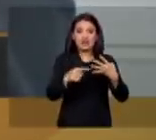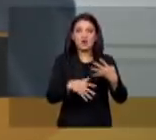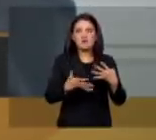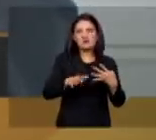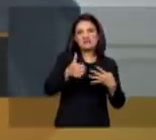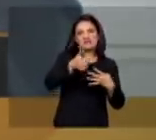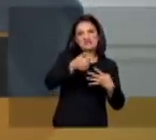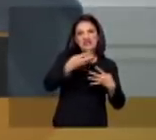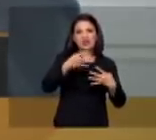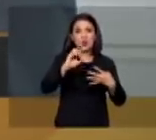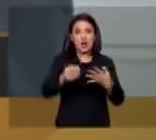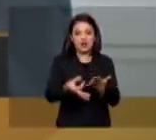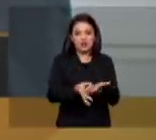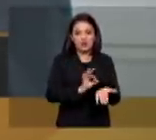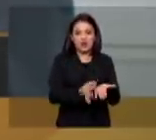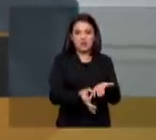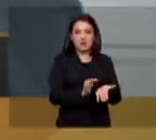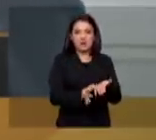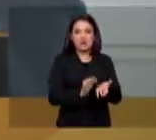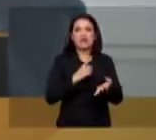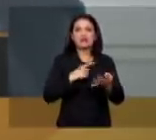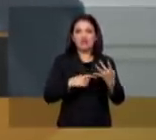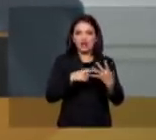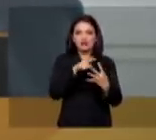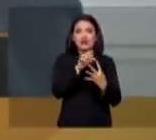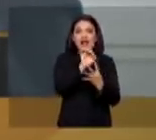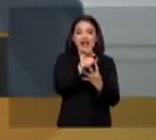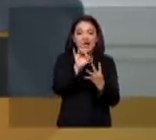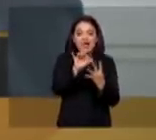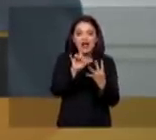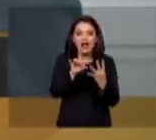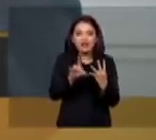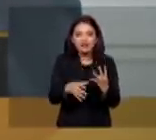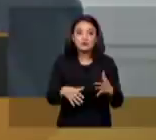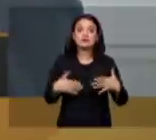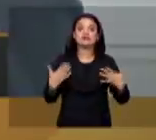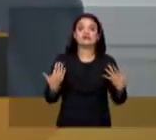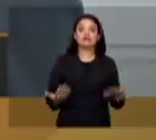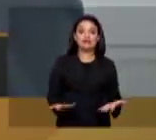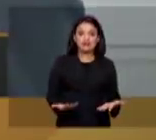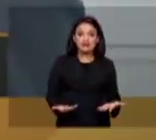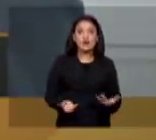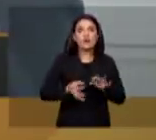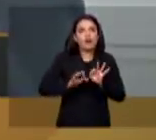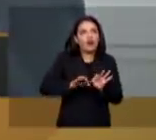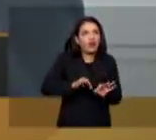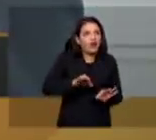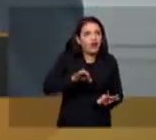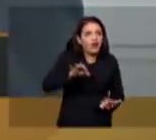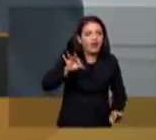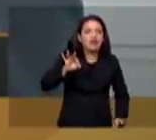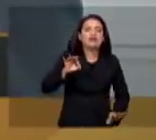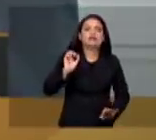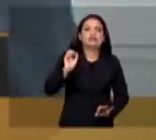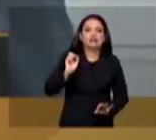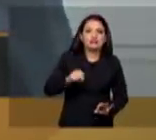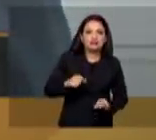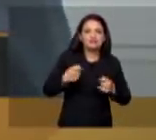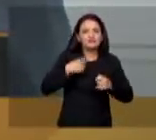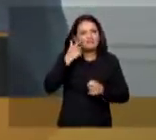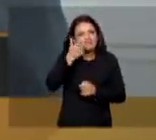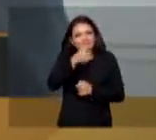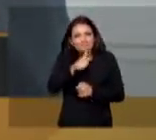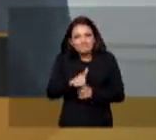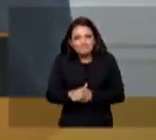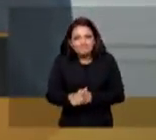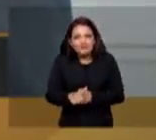140 laudas, é uma coisa extremamente longa e analítica,